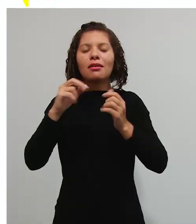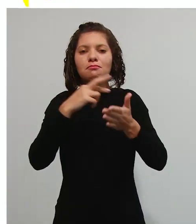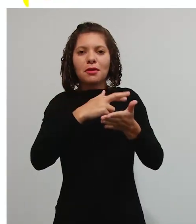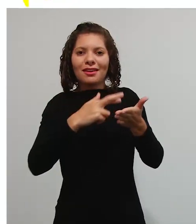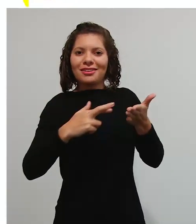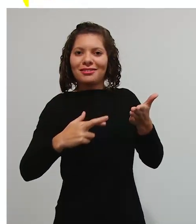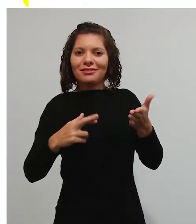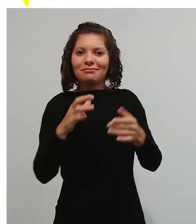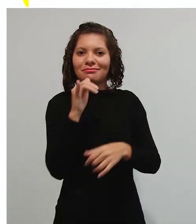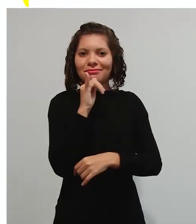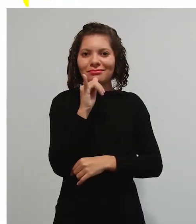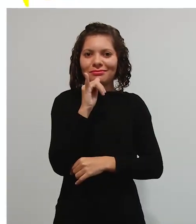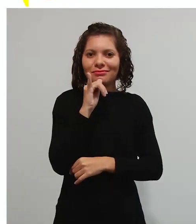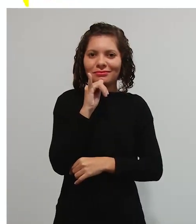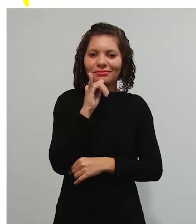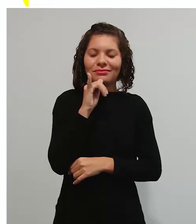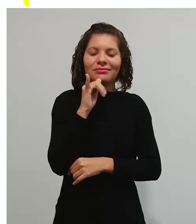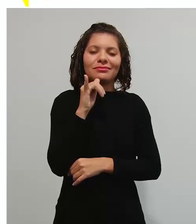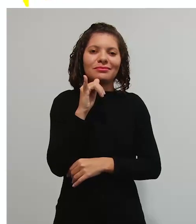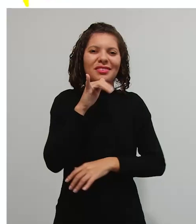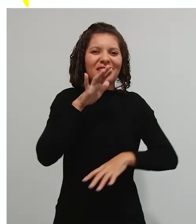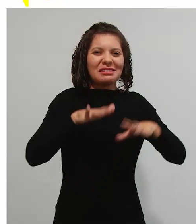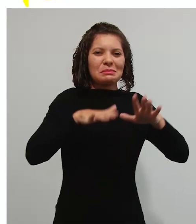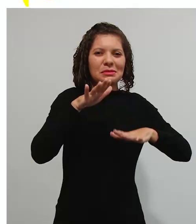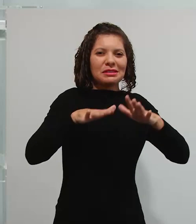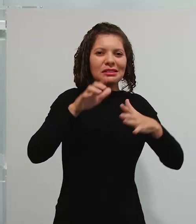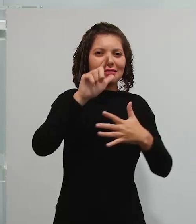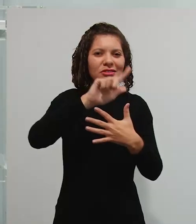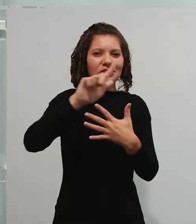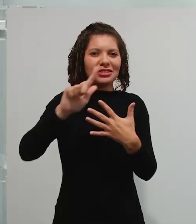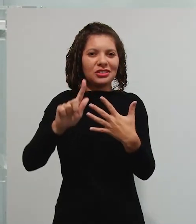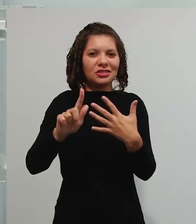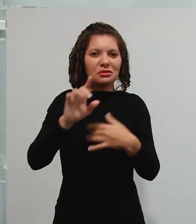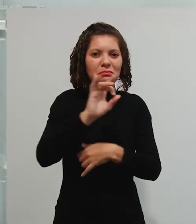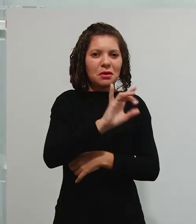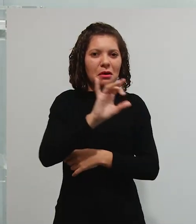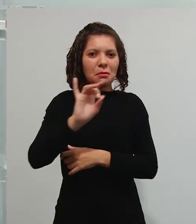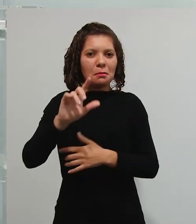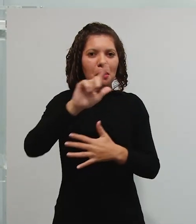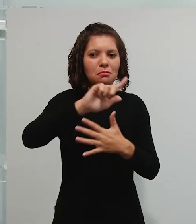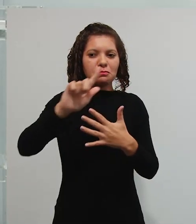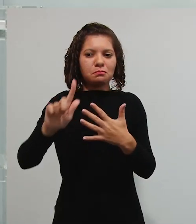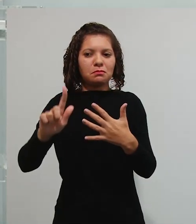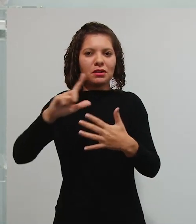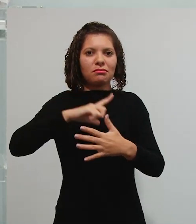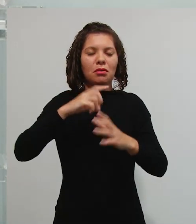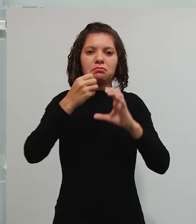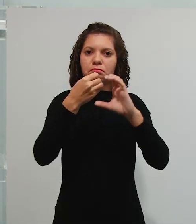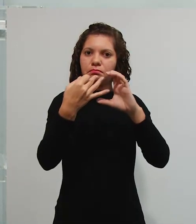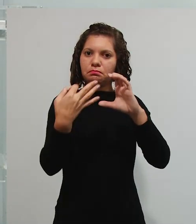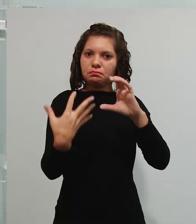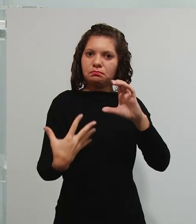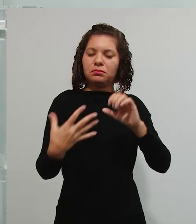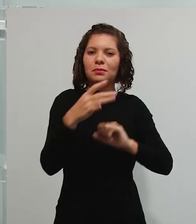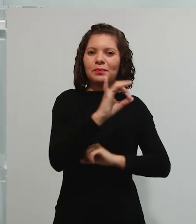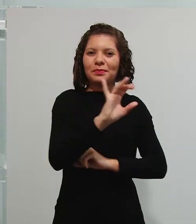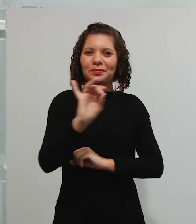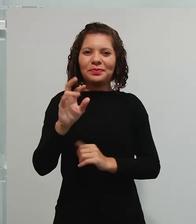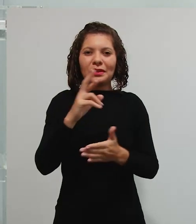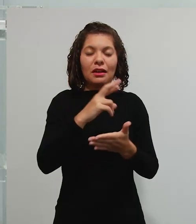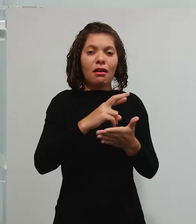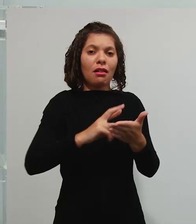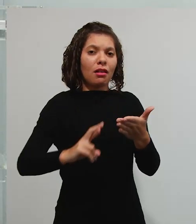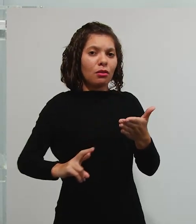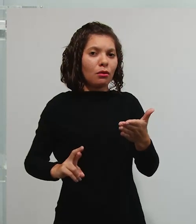relatório, por exemplo. Porque, dependendo, cada gênero, ele tem uma característica. Escrever um relatório é de um jeito, escrever